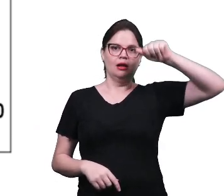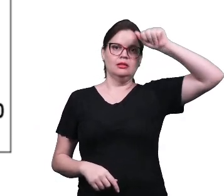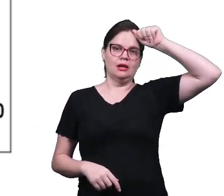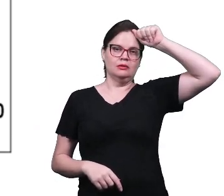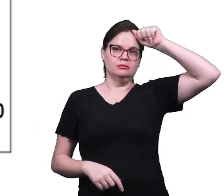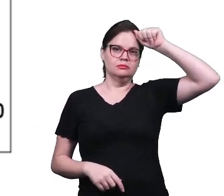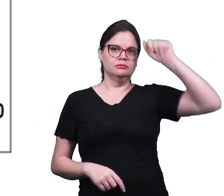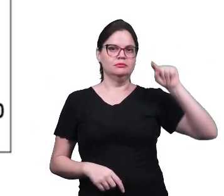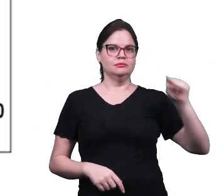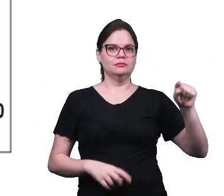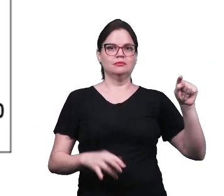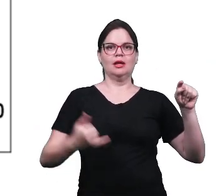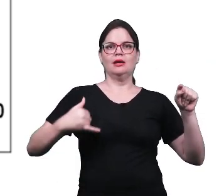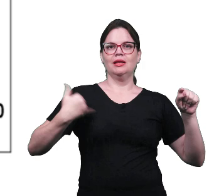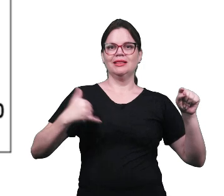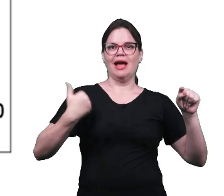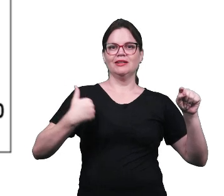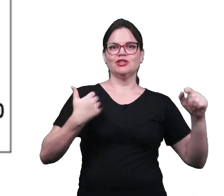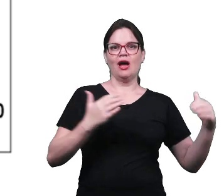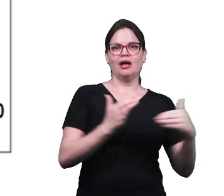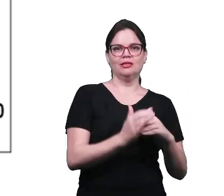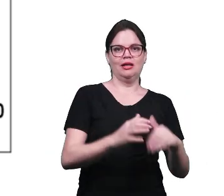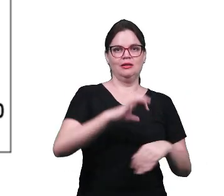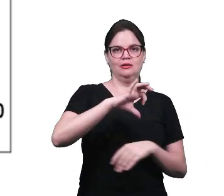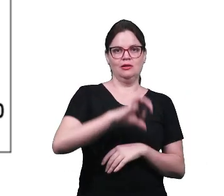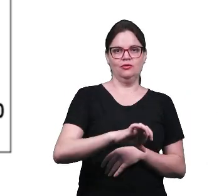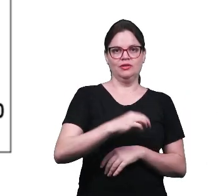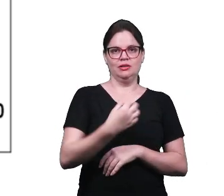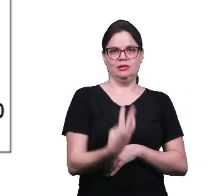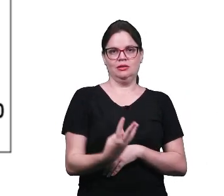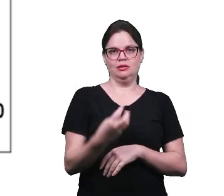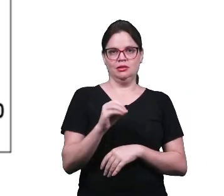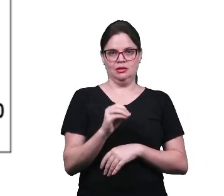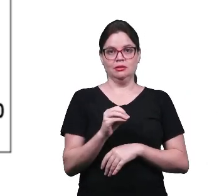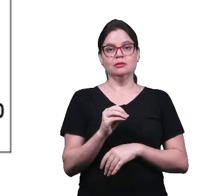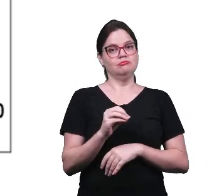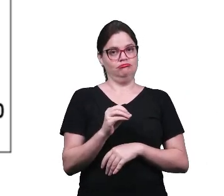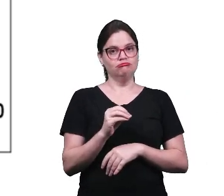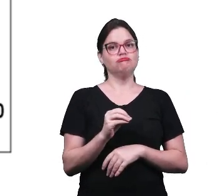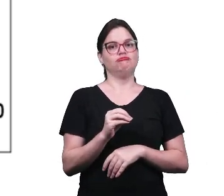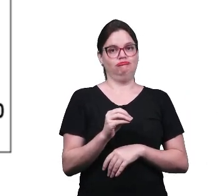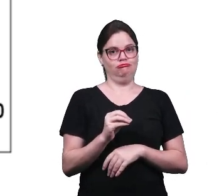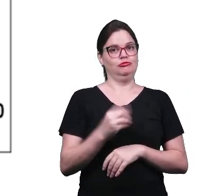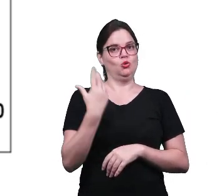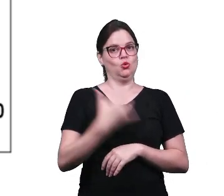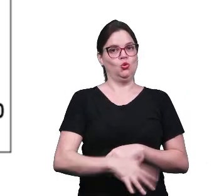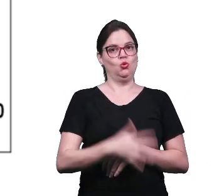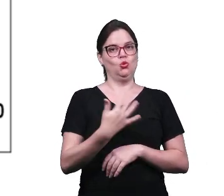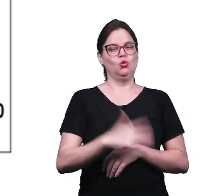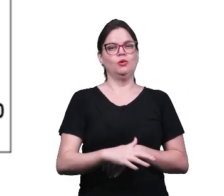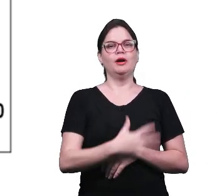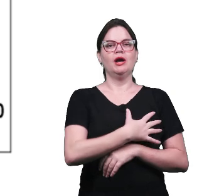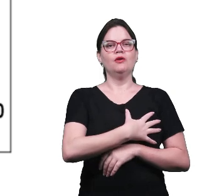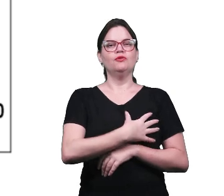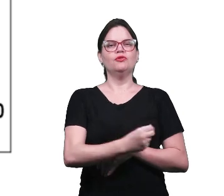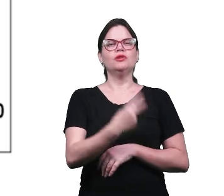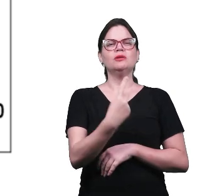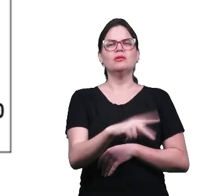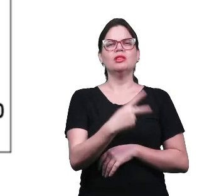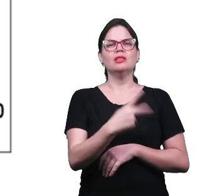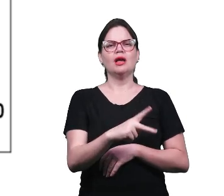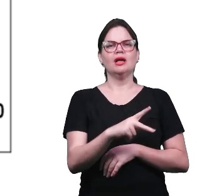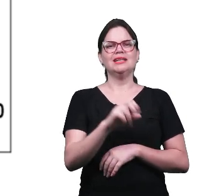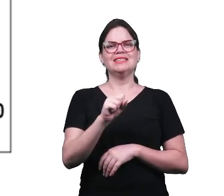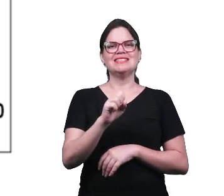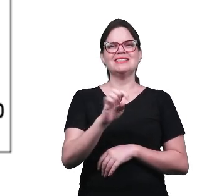viveu 930 anos. 930 anos, né? Ele foi ter o filho, Sete, com 130